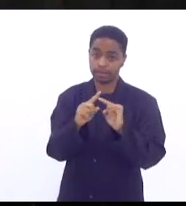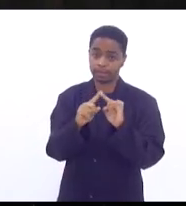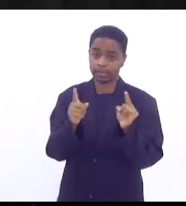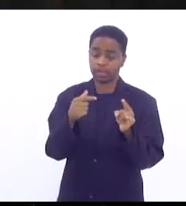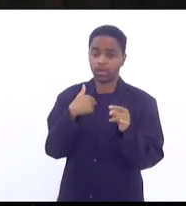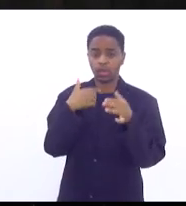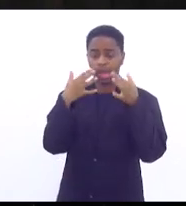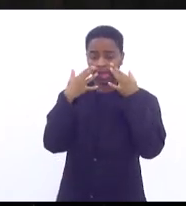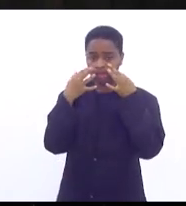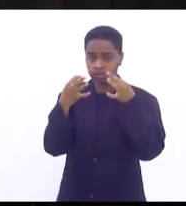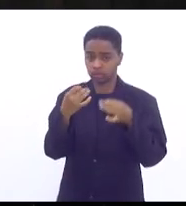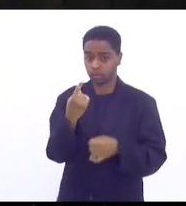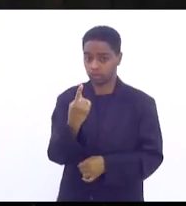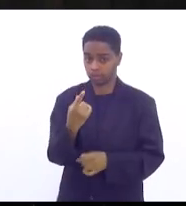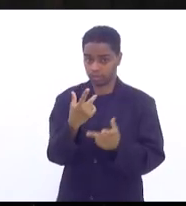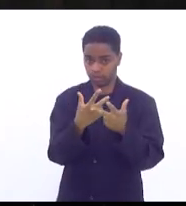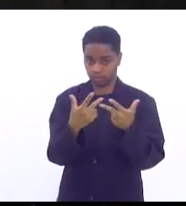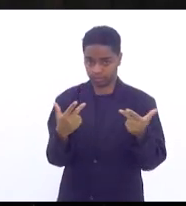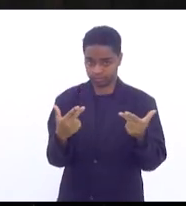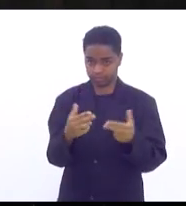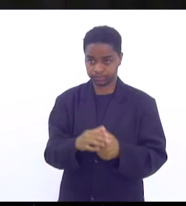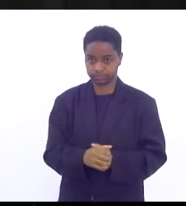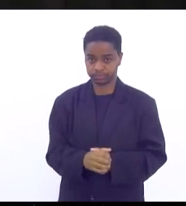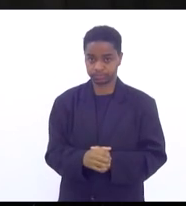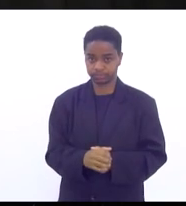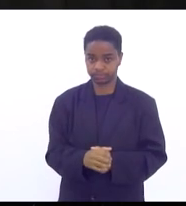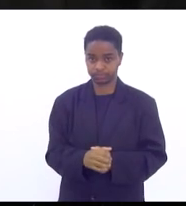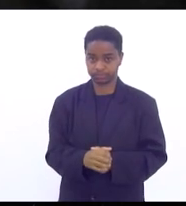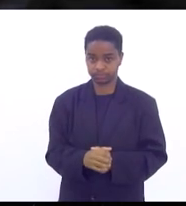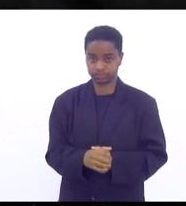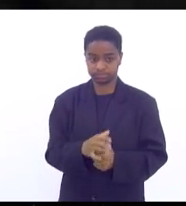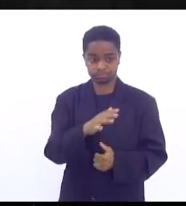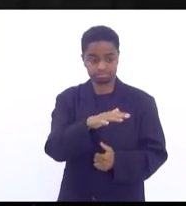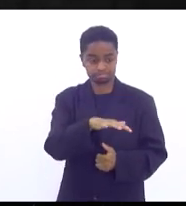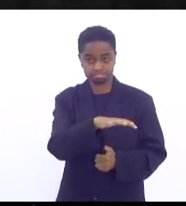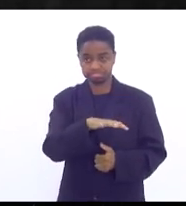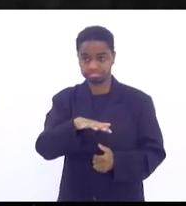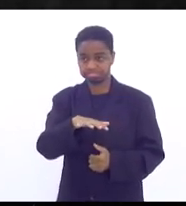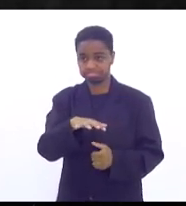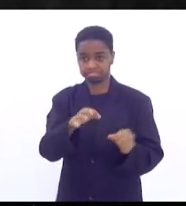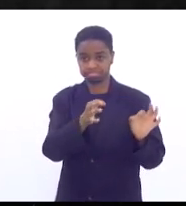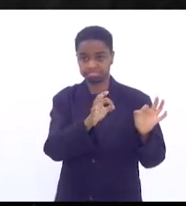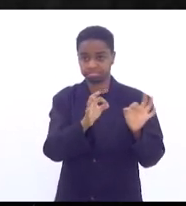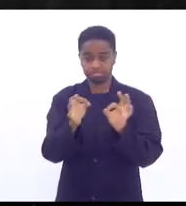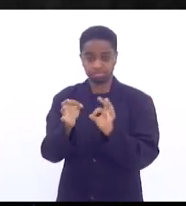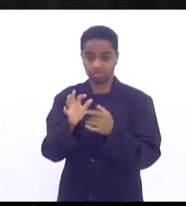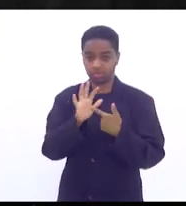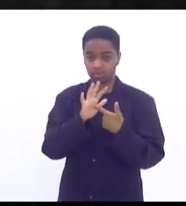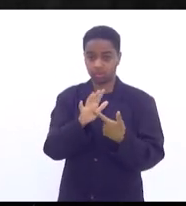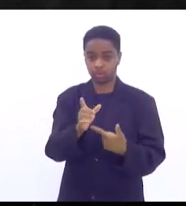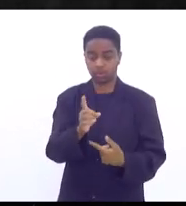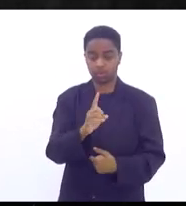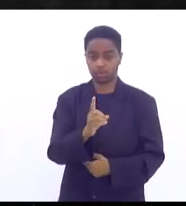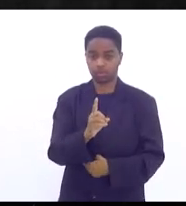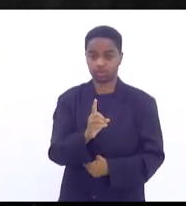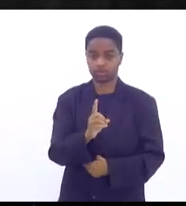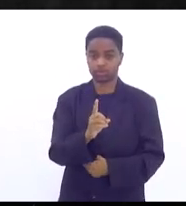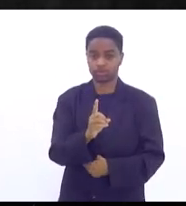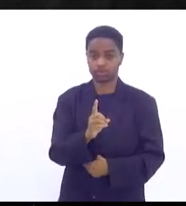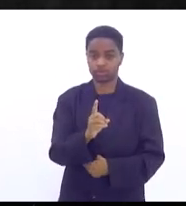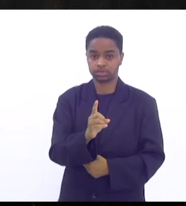chamou a atenção, deputado Val. Nenhuma dessas correntes oferece